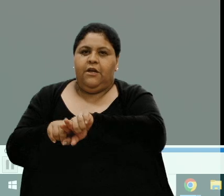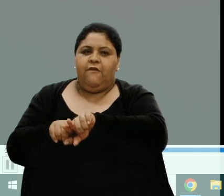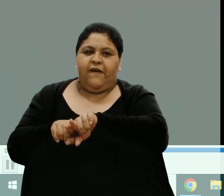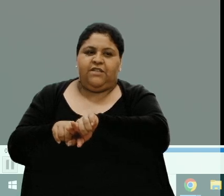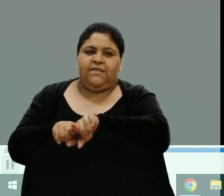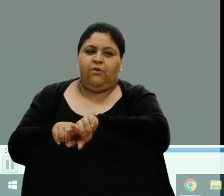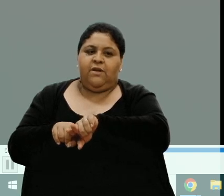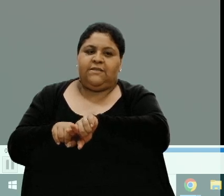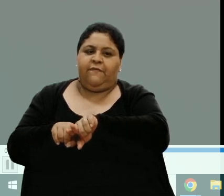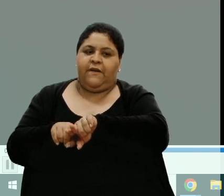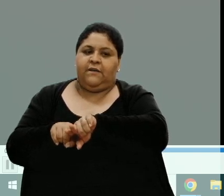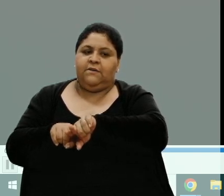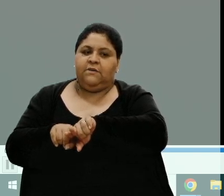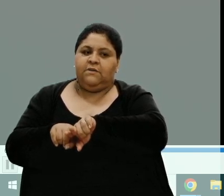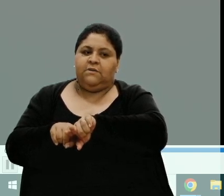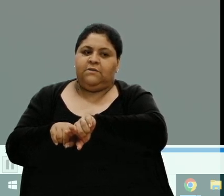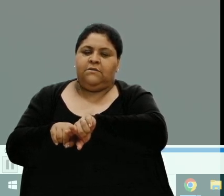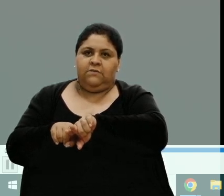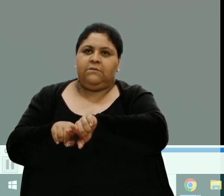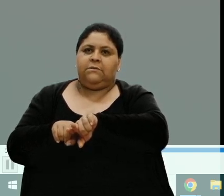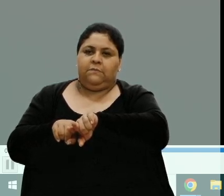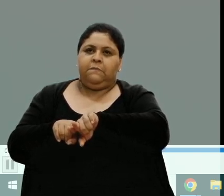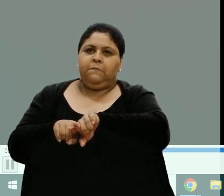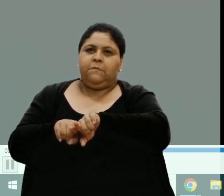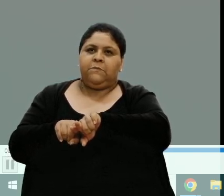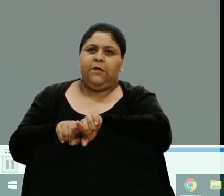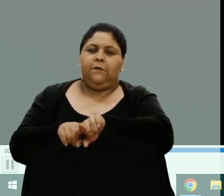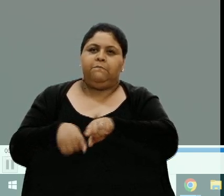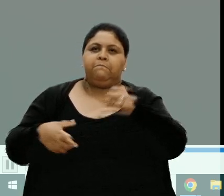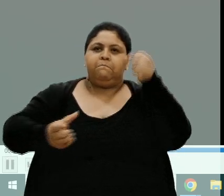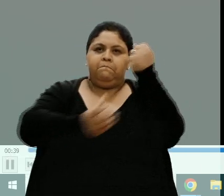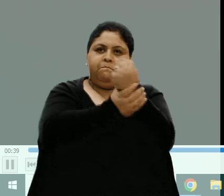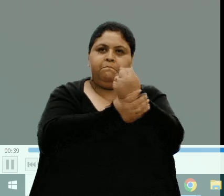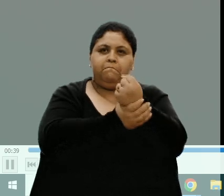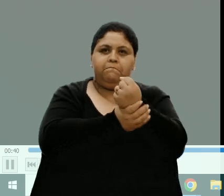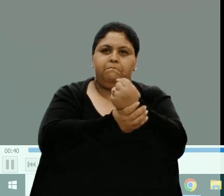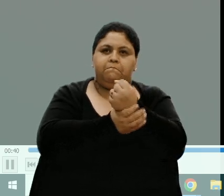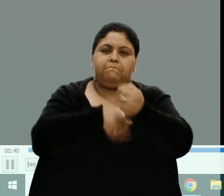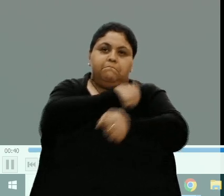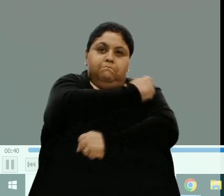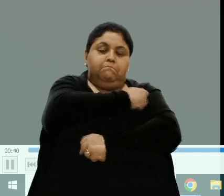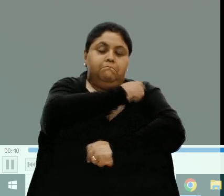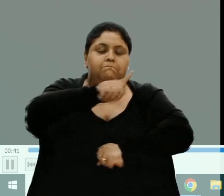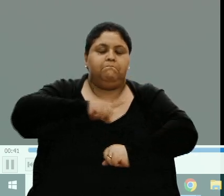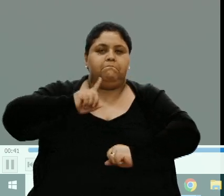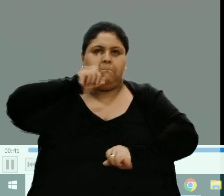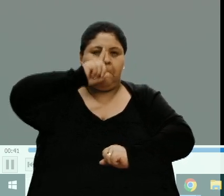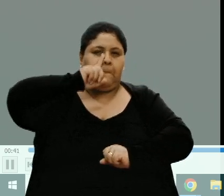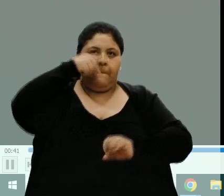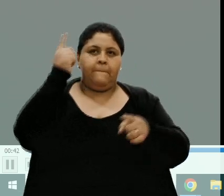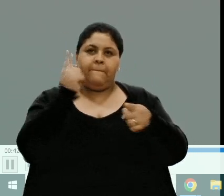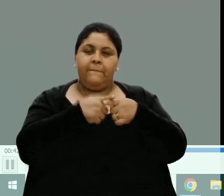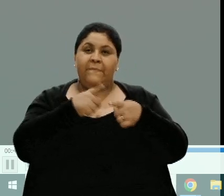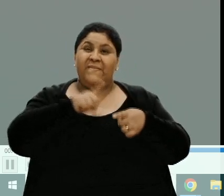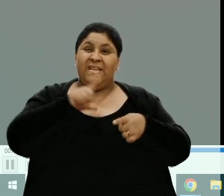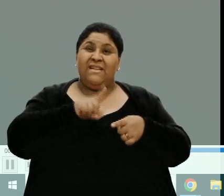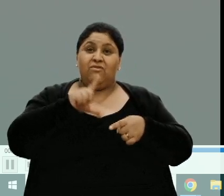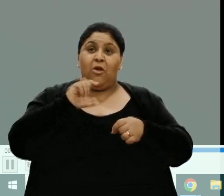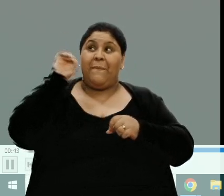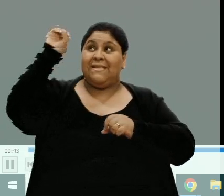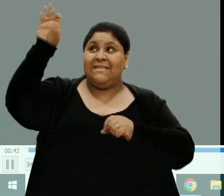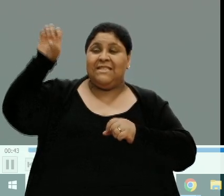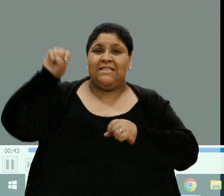de 250 estudantes, crianças, elas correm risco, porque não tem uma